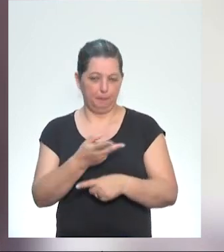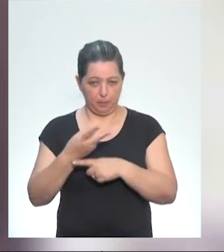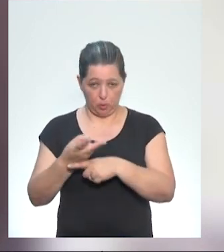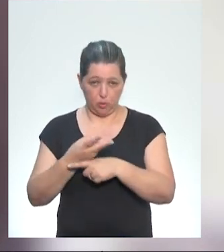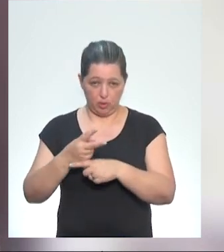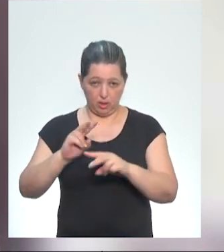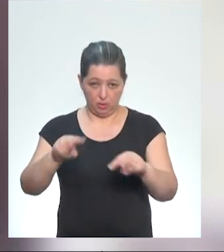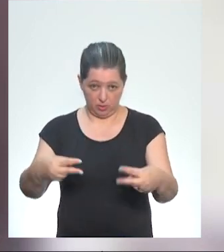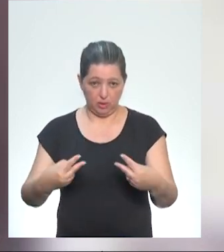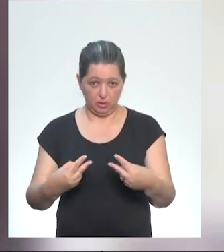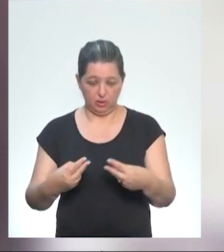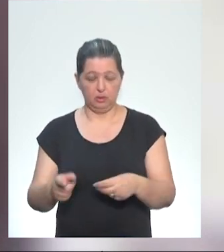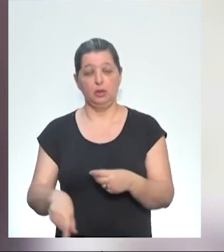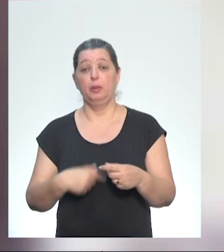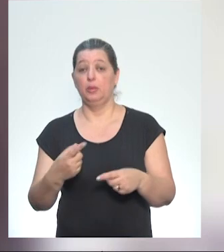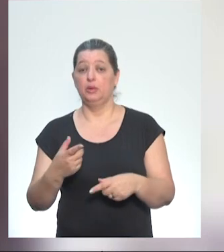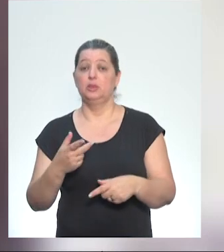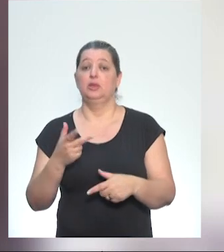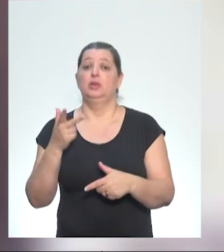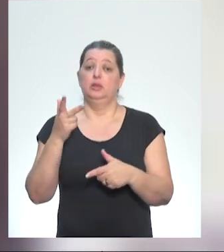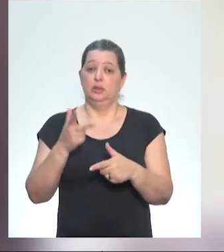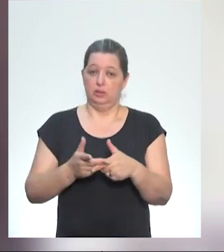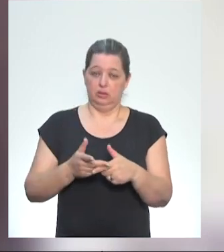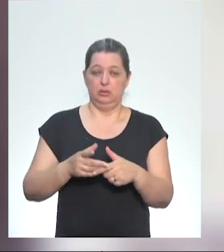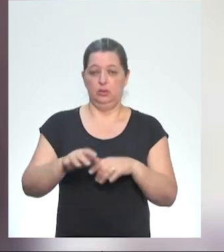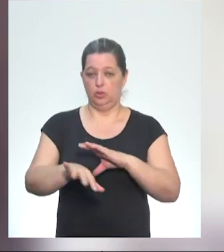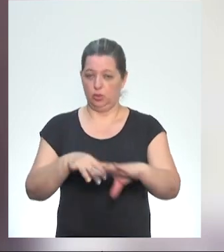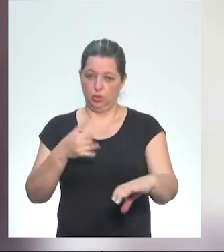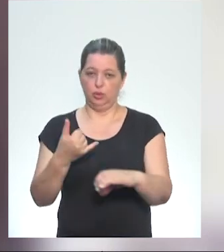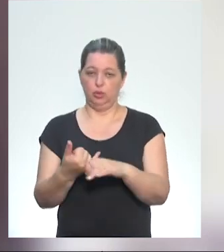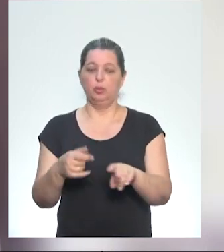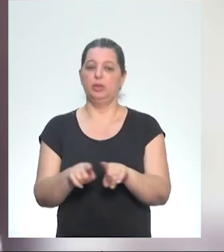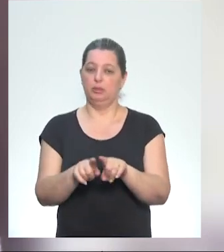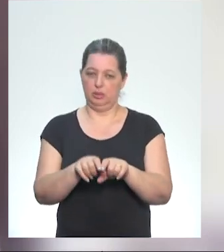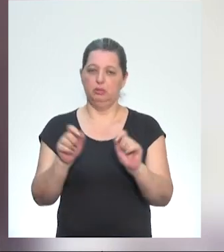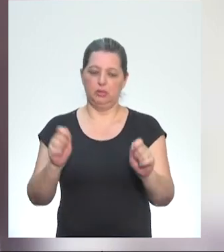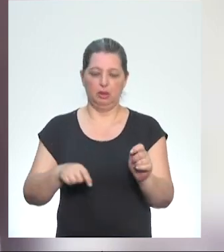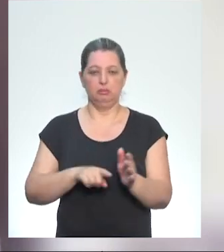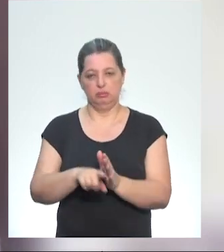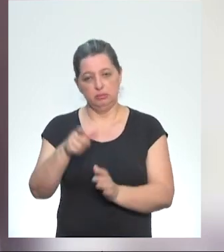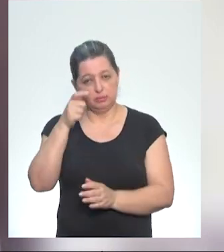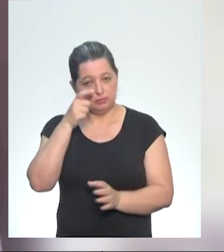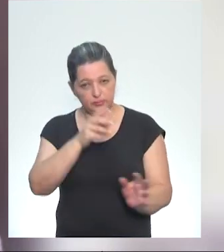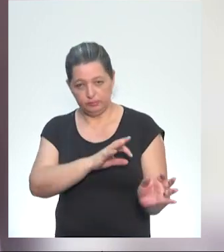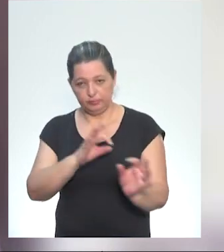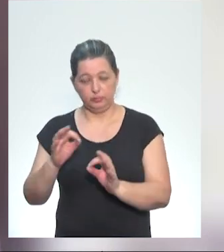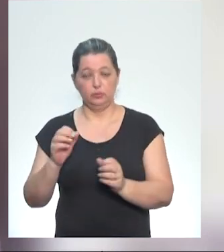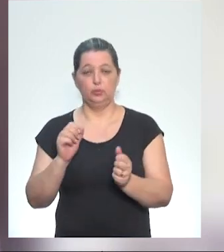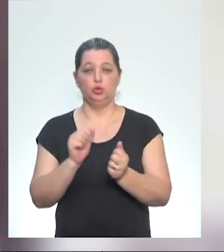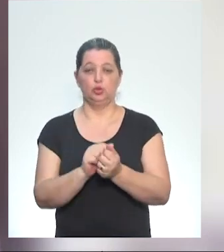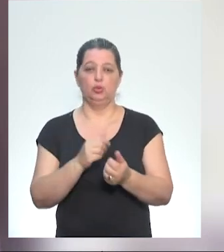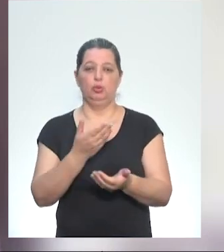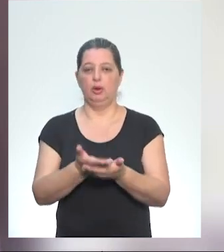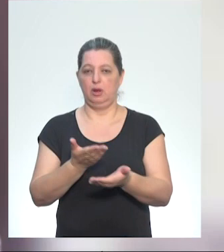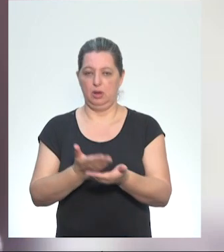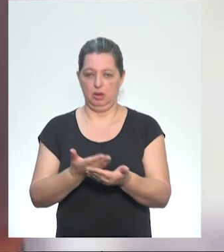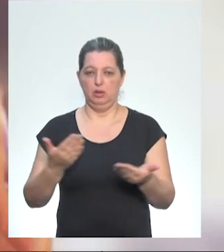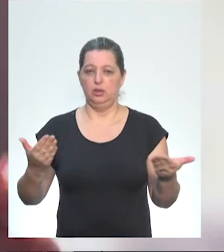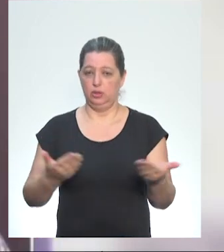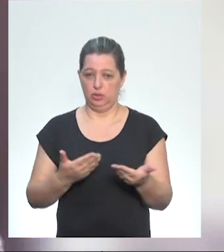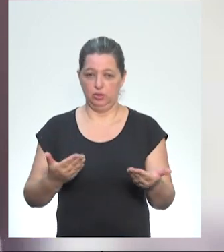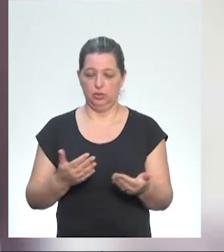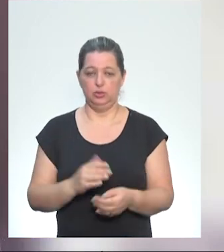o link de 2 ou 3 vídeos aí no YouTube para que vocês possam explorar junto com essa aula que a Naomi comentou, que